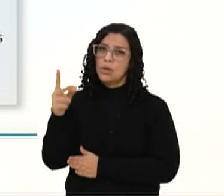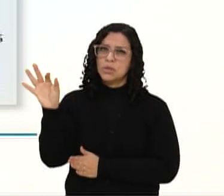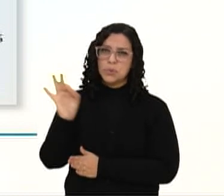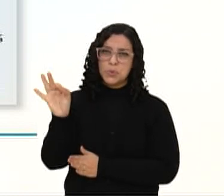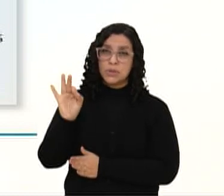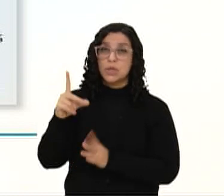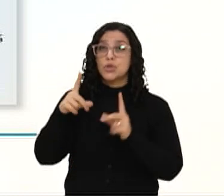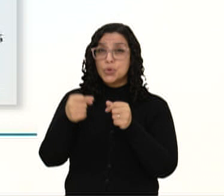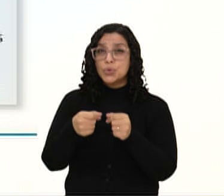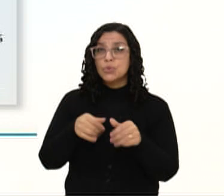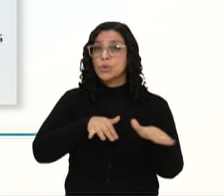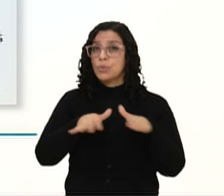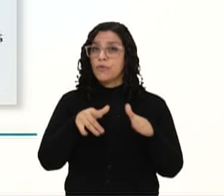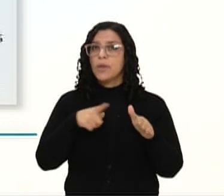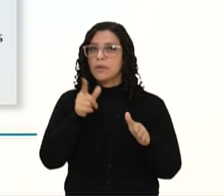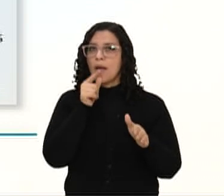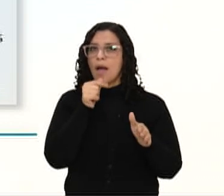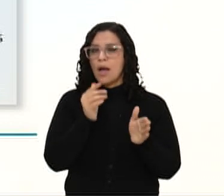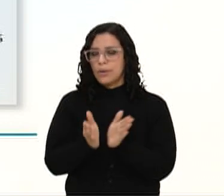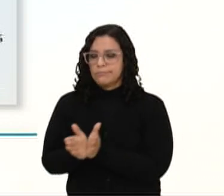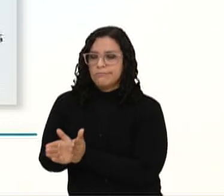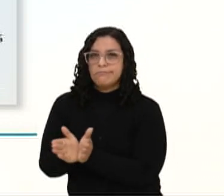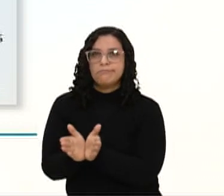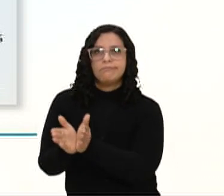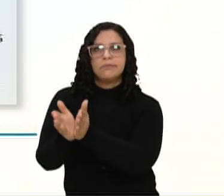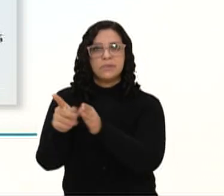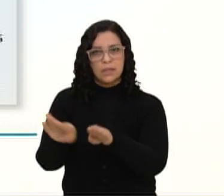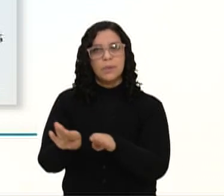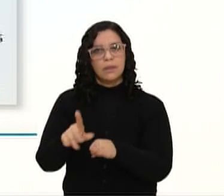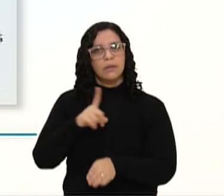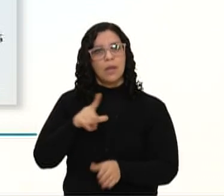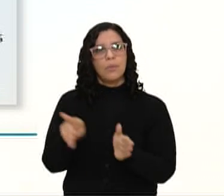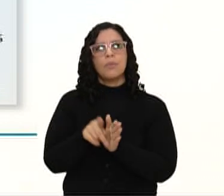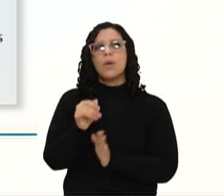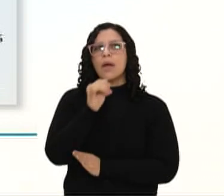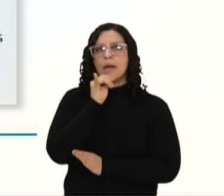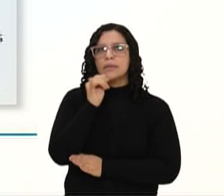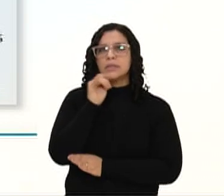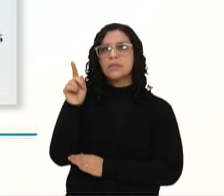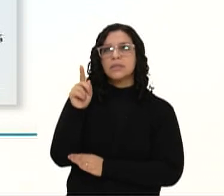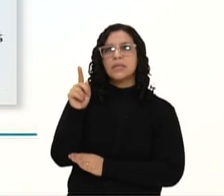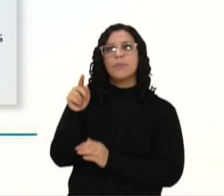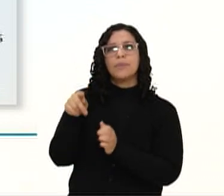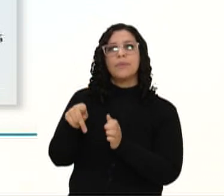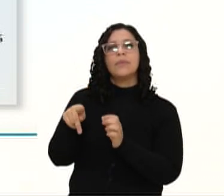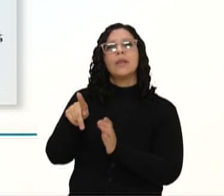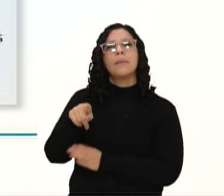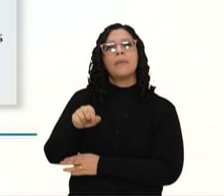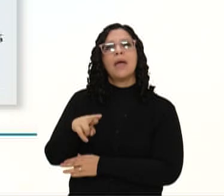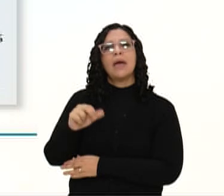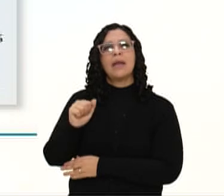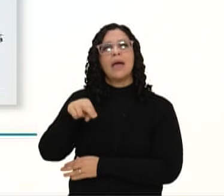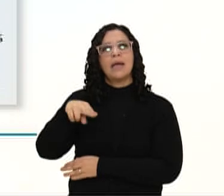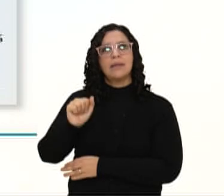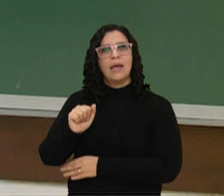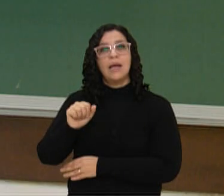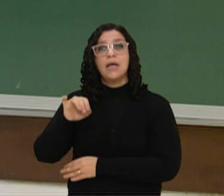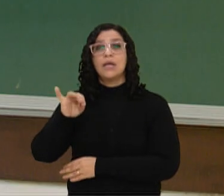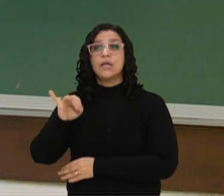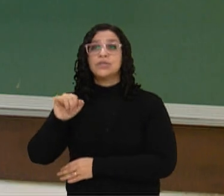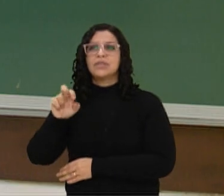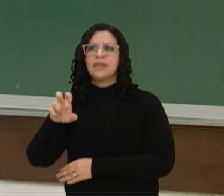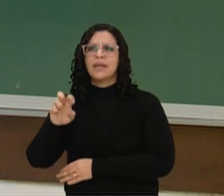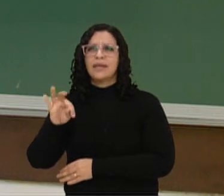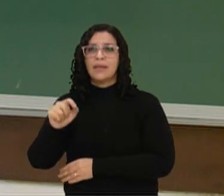cargas que são movimentadas passam pelas hidrovias. Quais os principais exemplos? Paraná-Tietê, aqui que vai ligar entre